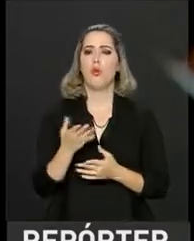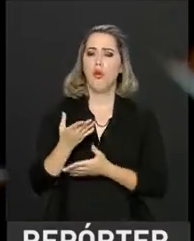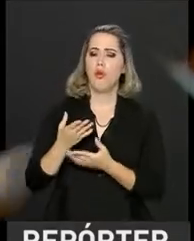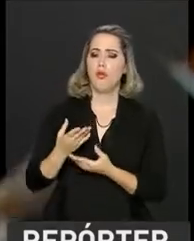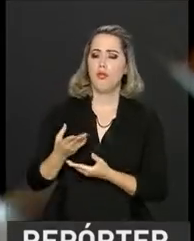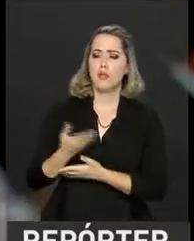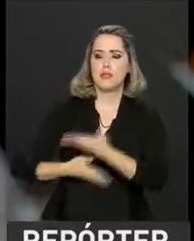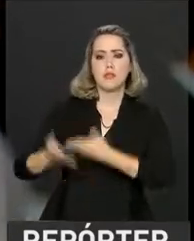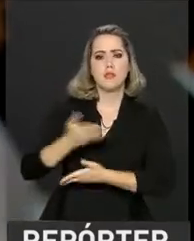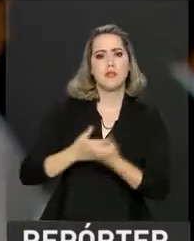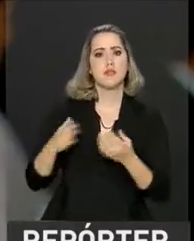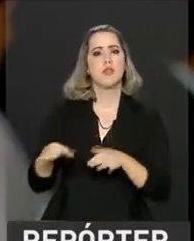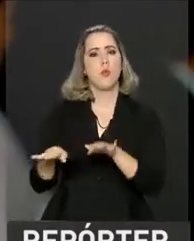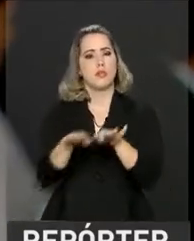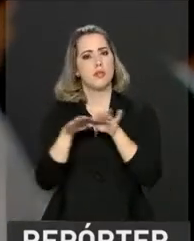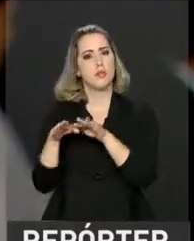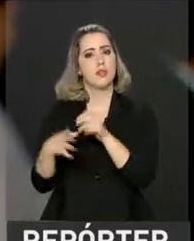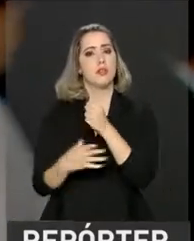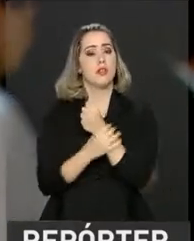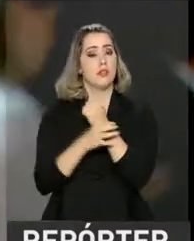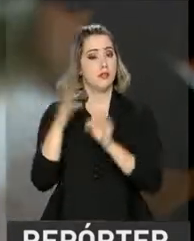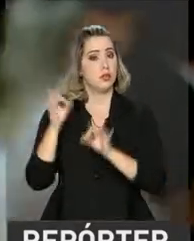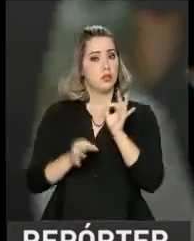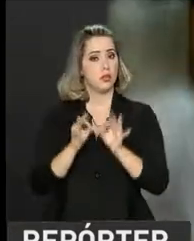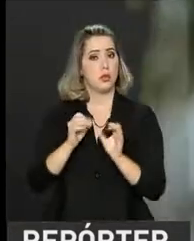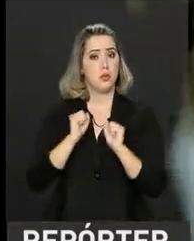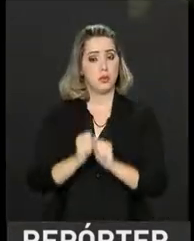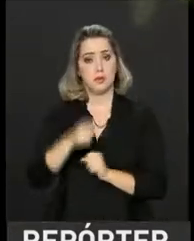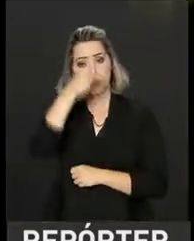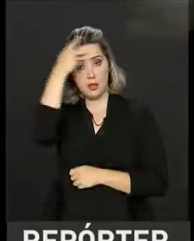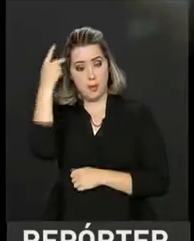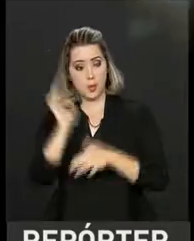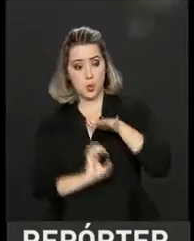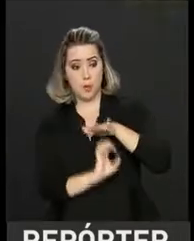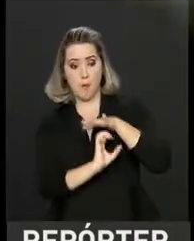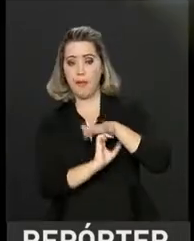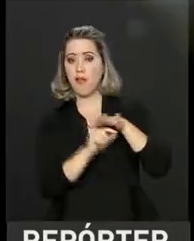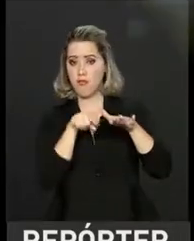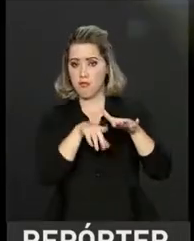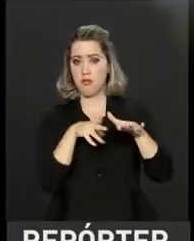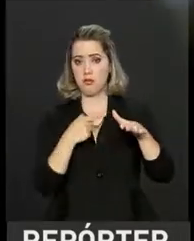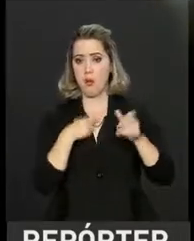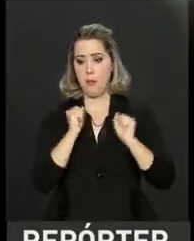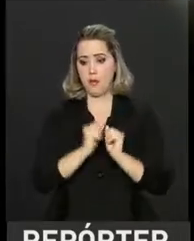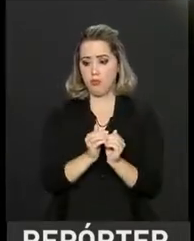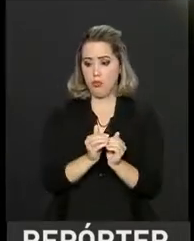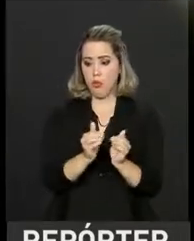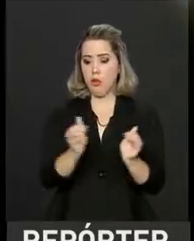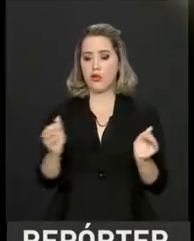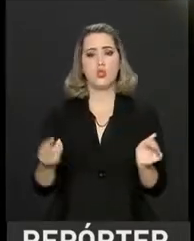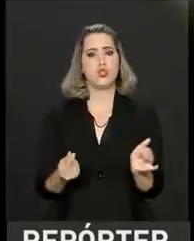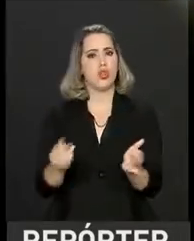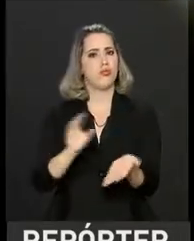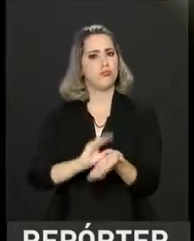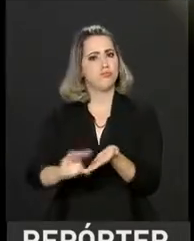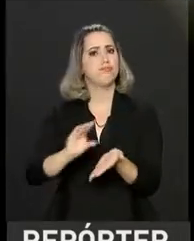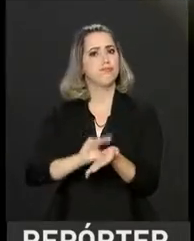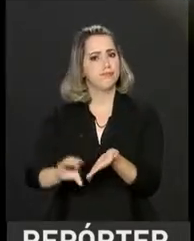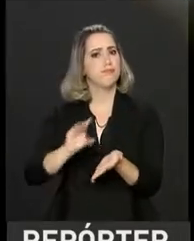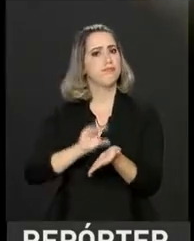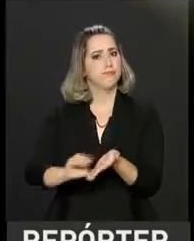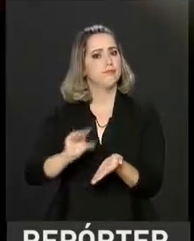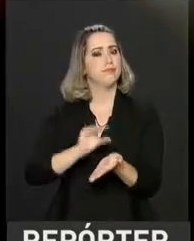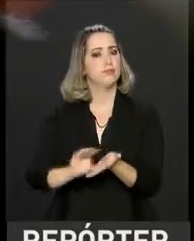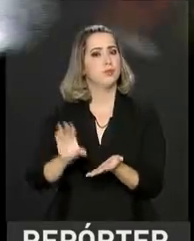estabilidade com segurança jurídica e permite que o investidor possa aumentar o seu capital investir mais